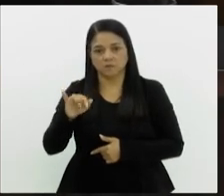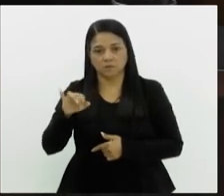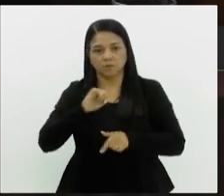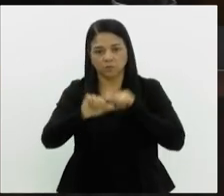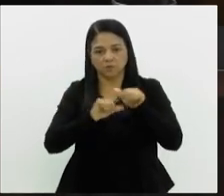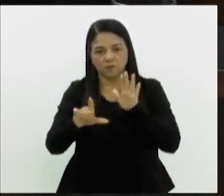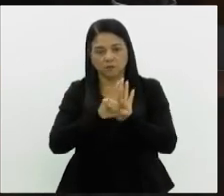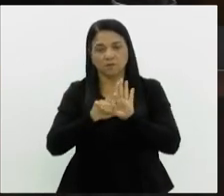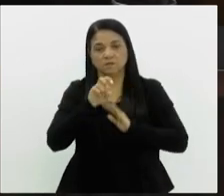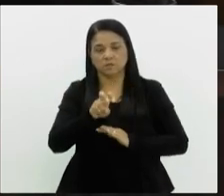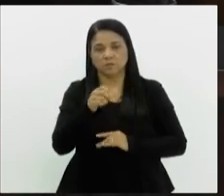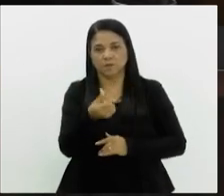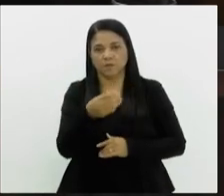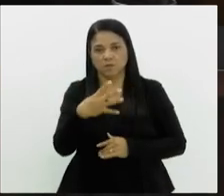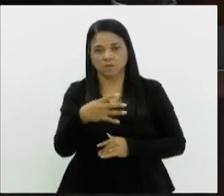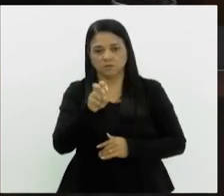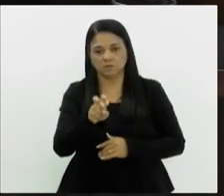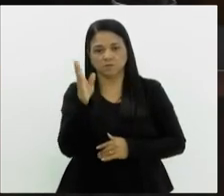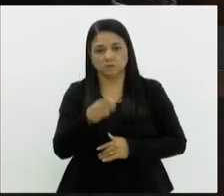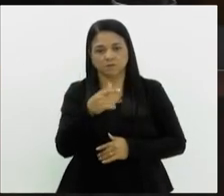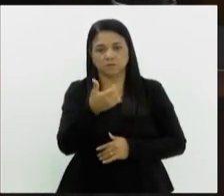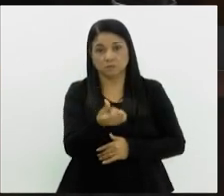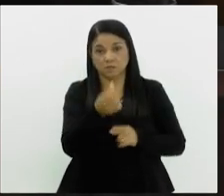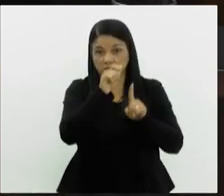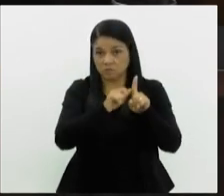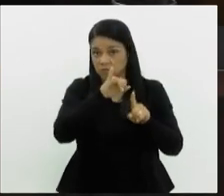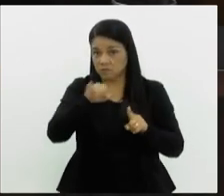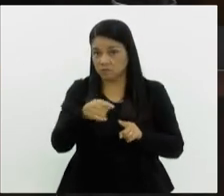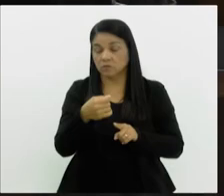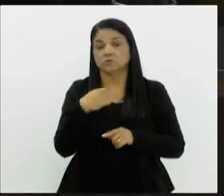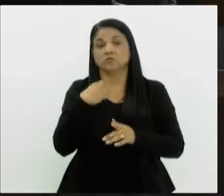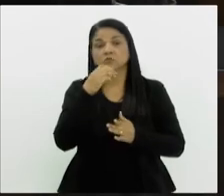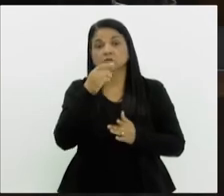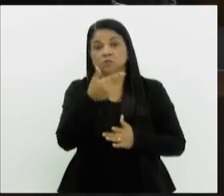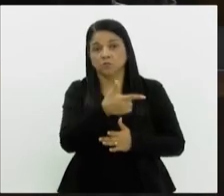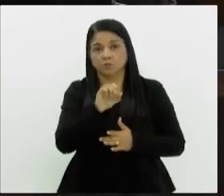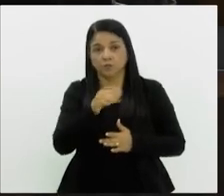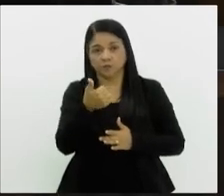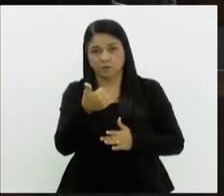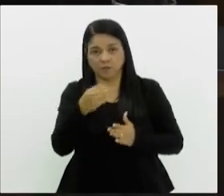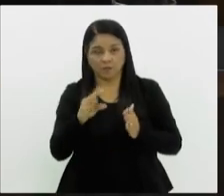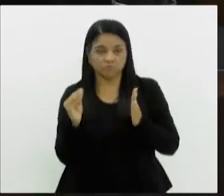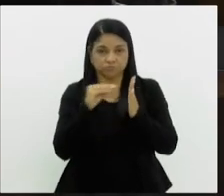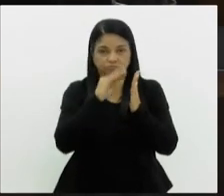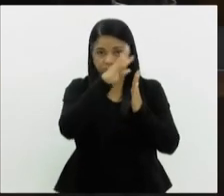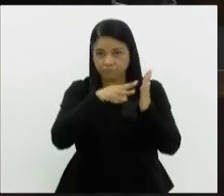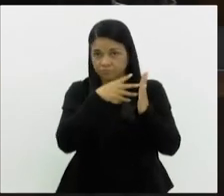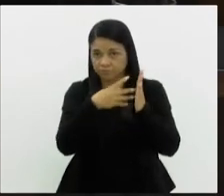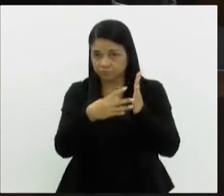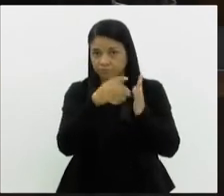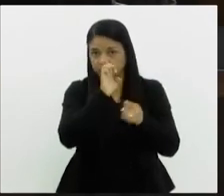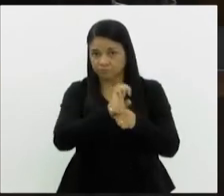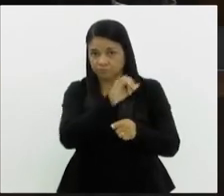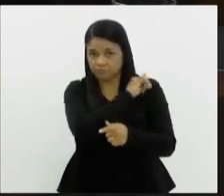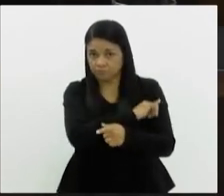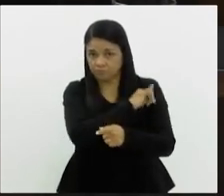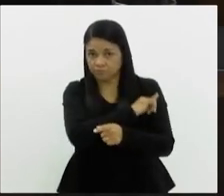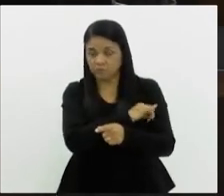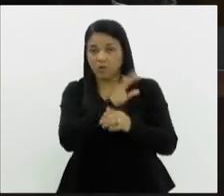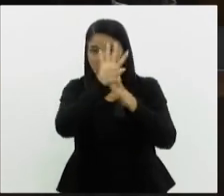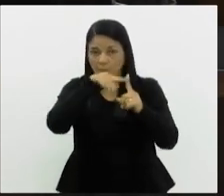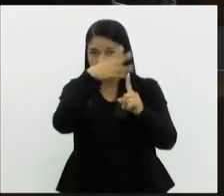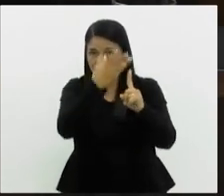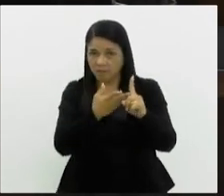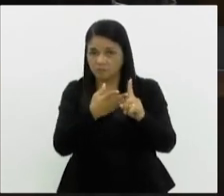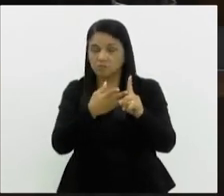lei 5645, de 6 de janeiro de 2010, incluindo o calendário oficial do Estado do Rio de Janeiro, a